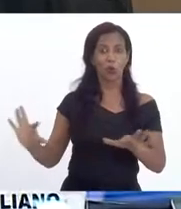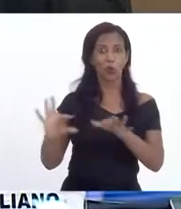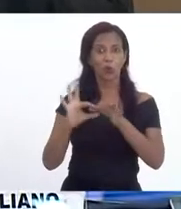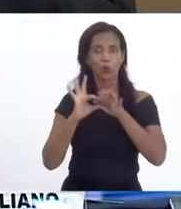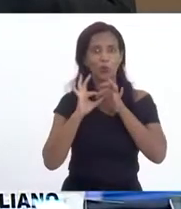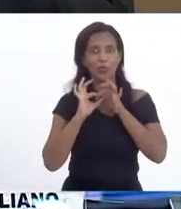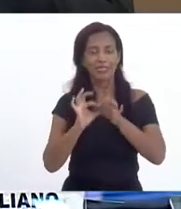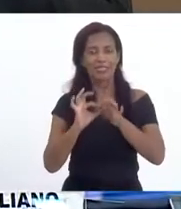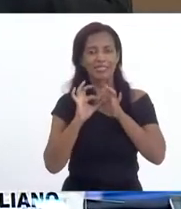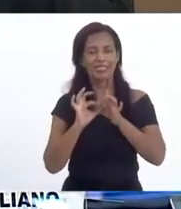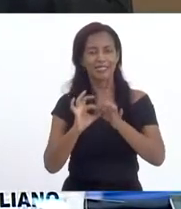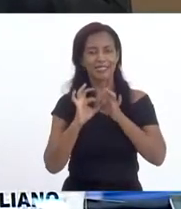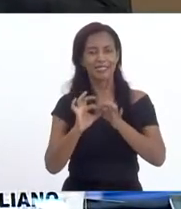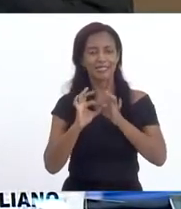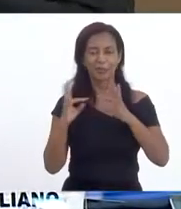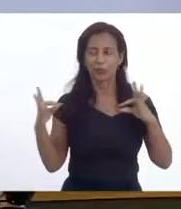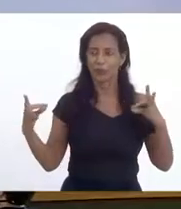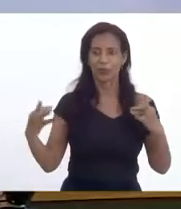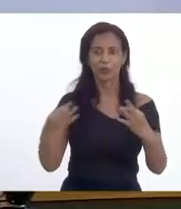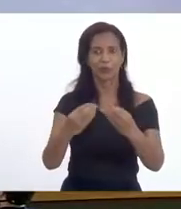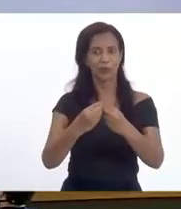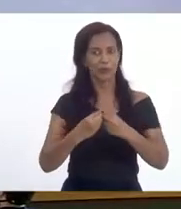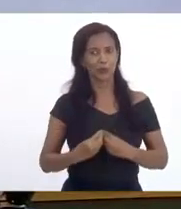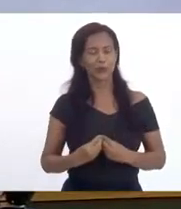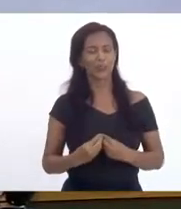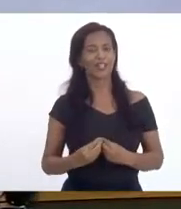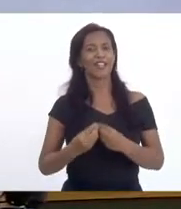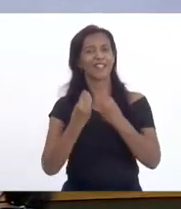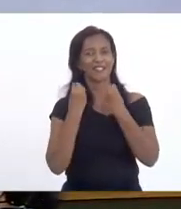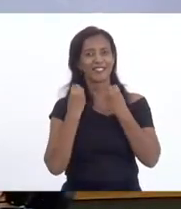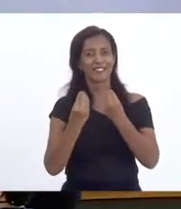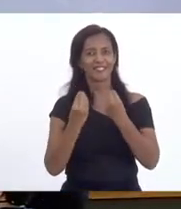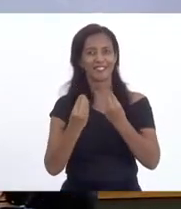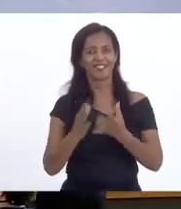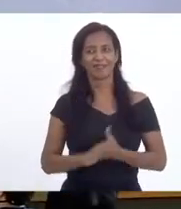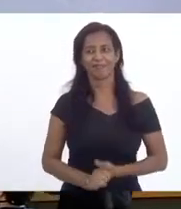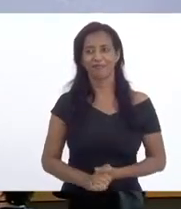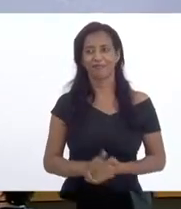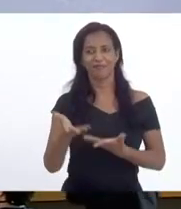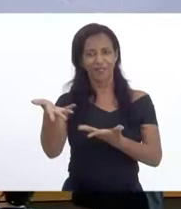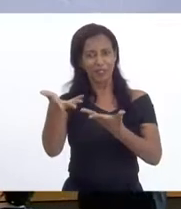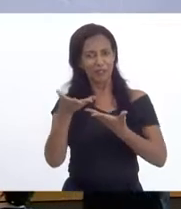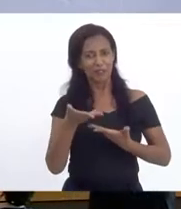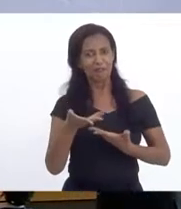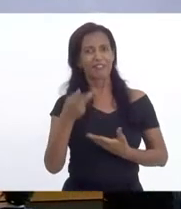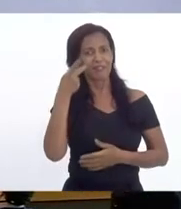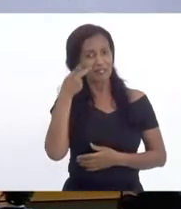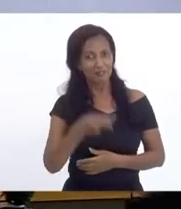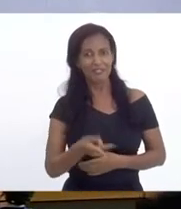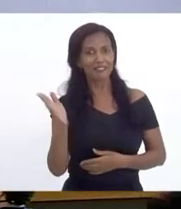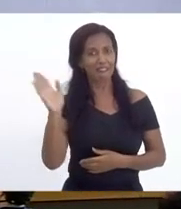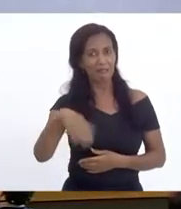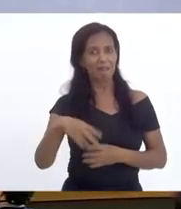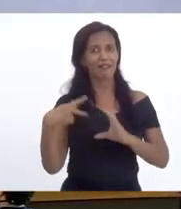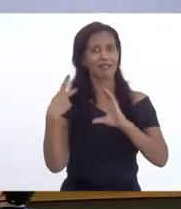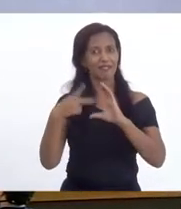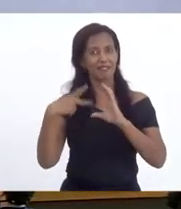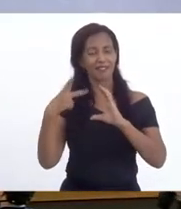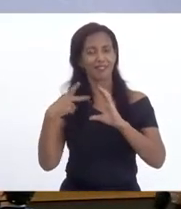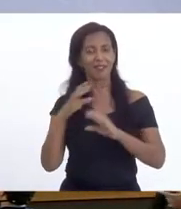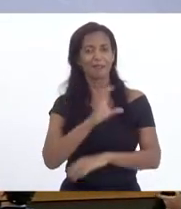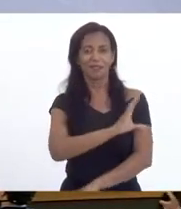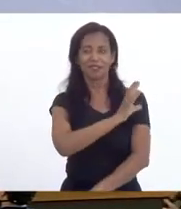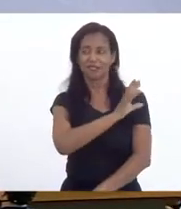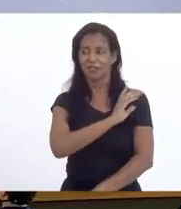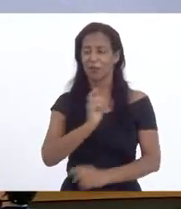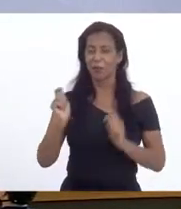a oposição e a situação. Isso foi uma proeza. Queria convidar mais o senhor aqui para fazer uma visita à Câmara Municipal de Campos, para que a gente